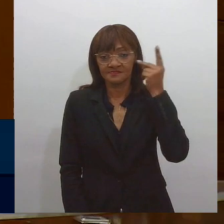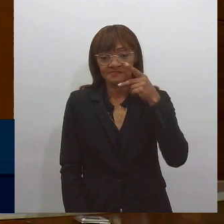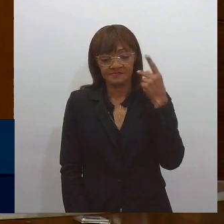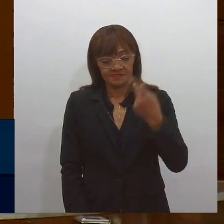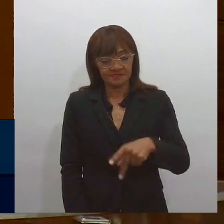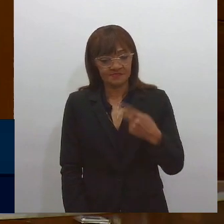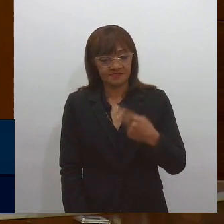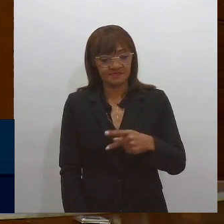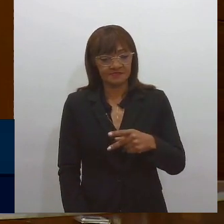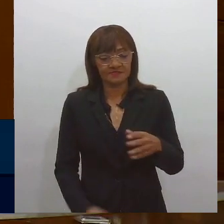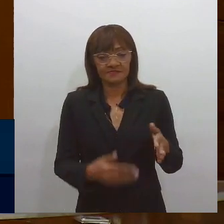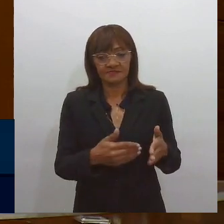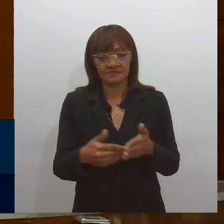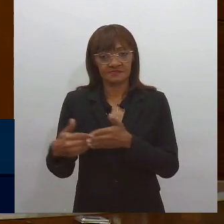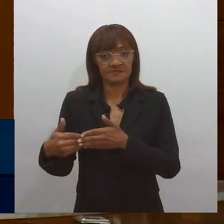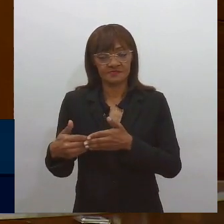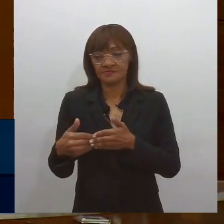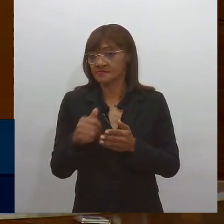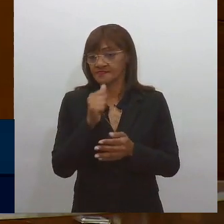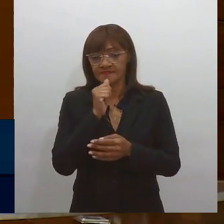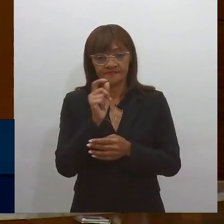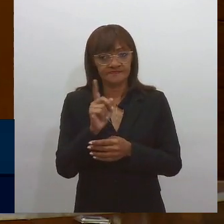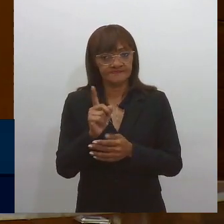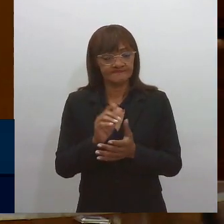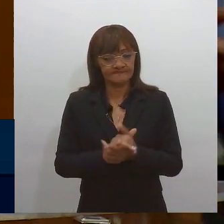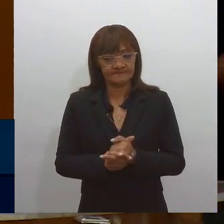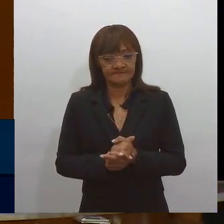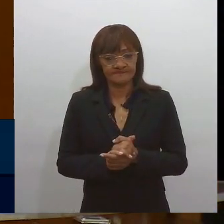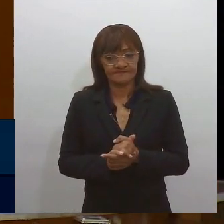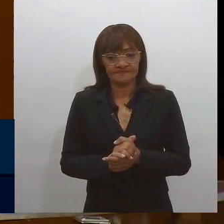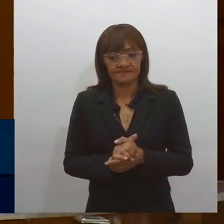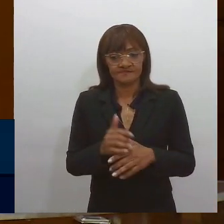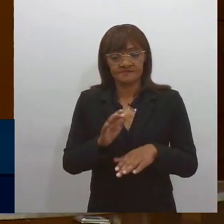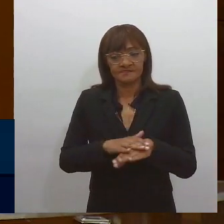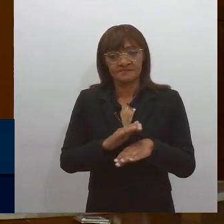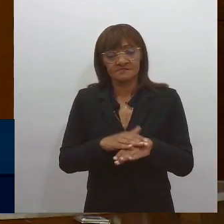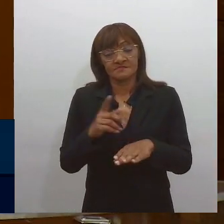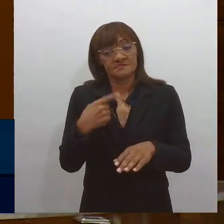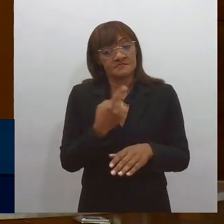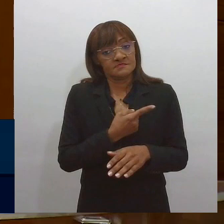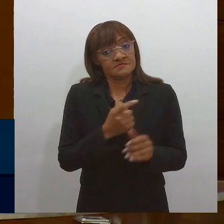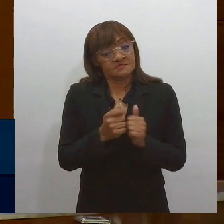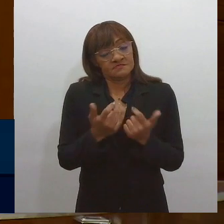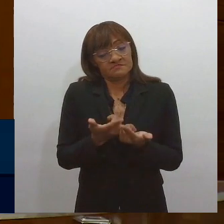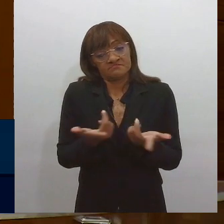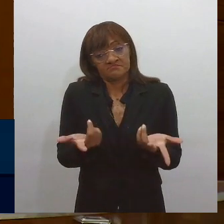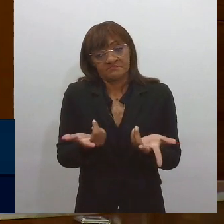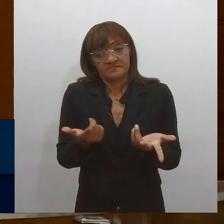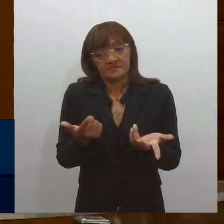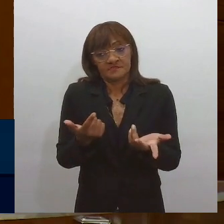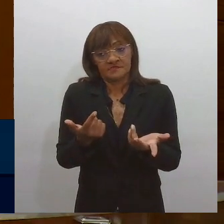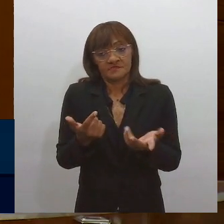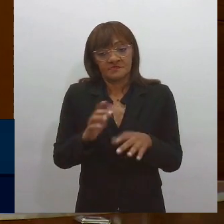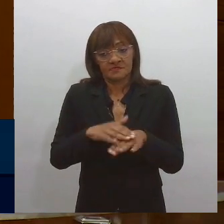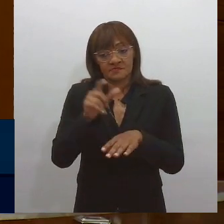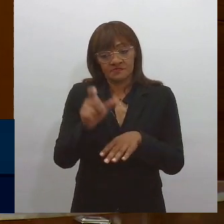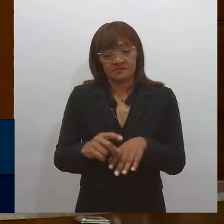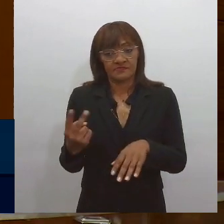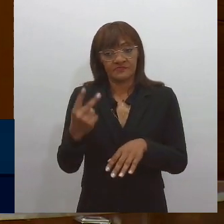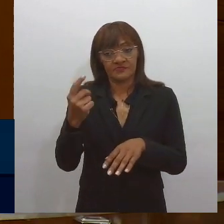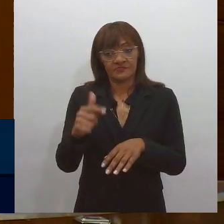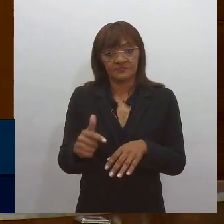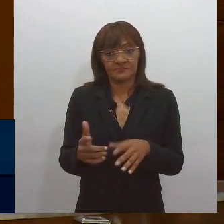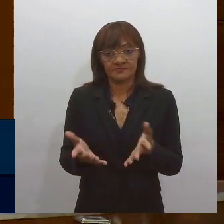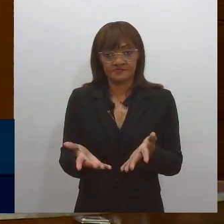sequer o próprio o nosso Parlamento então mais uma vez reiterar aqui o pedido ao secretário Jorginho para que ele forneça né a